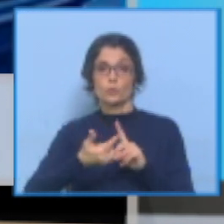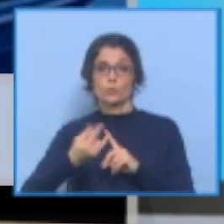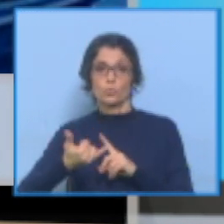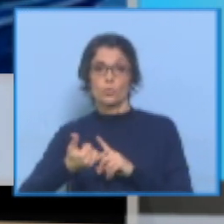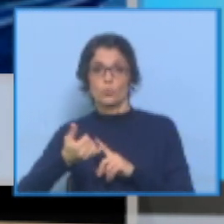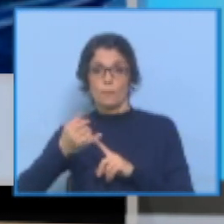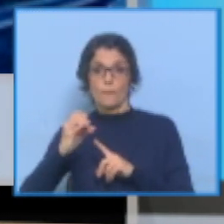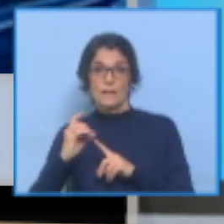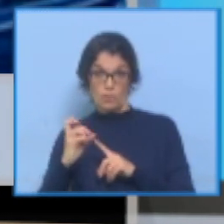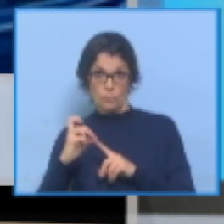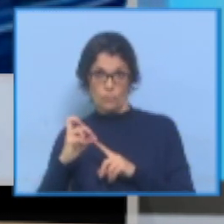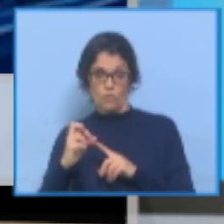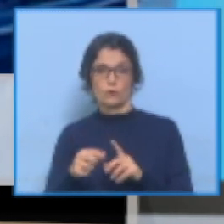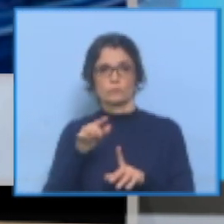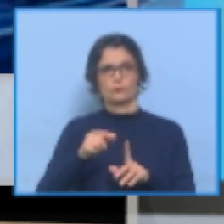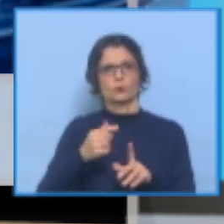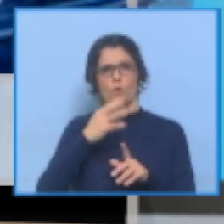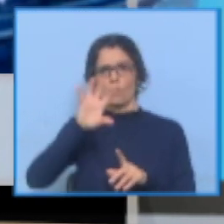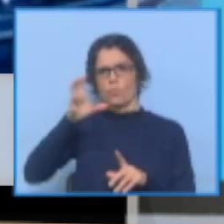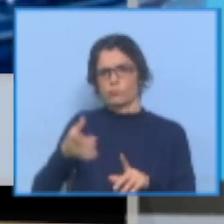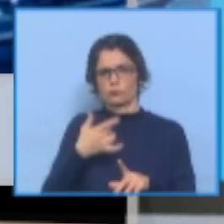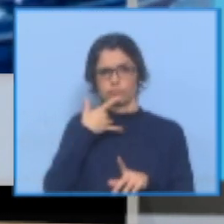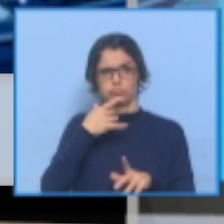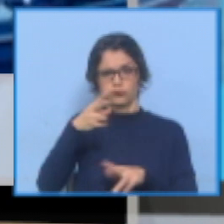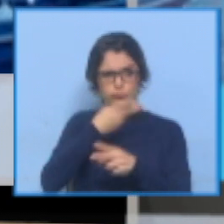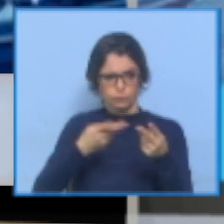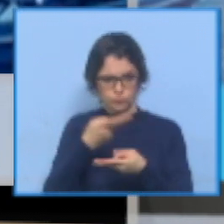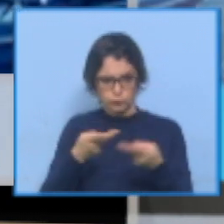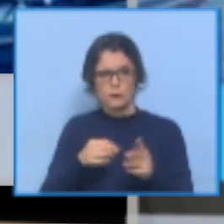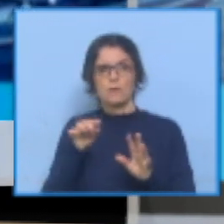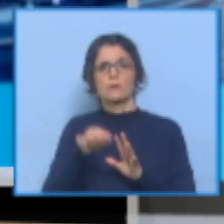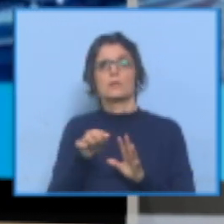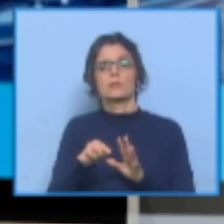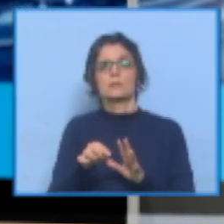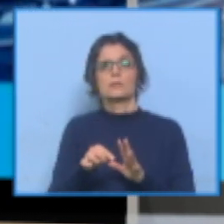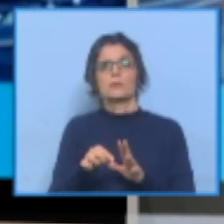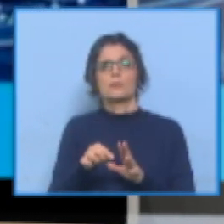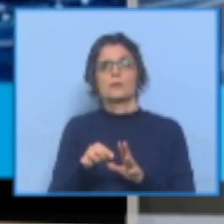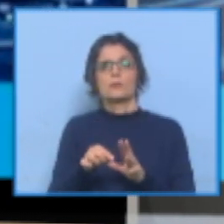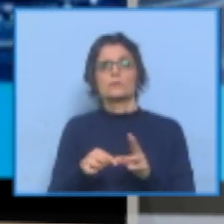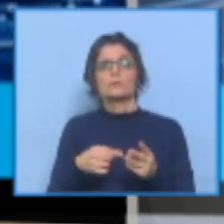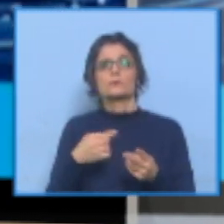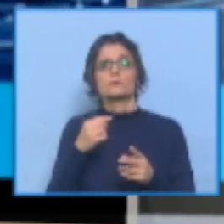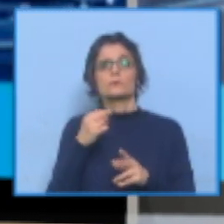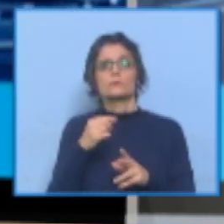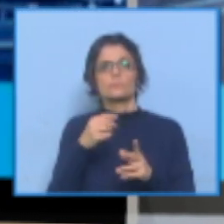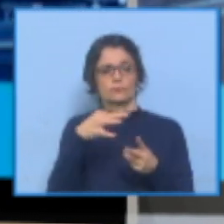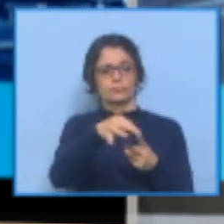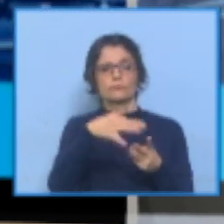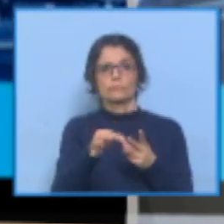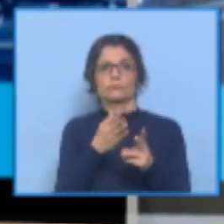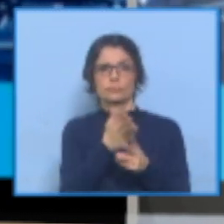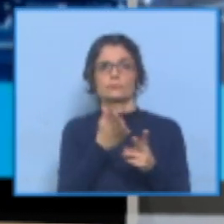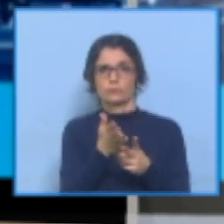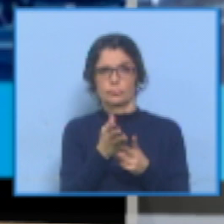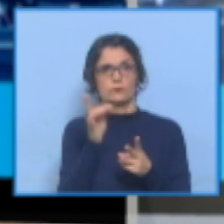e, portanto, pegando nestes dois tópicos que falou, de facto são 2 tópicos muito importantes neste relatório que mencionamos. São